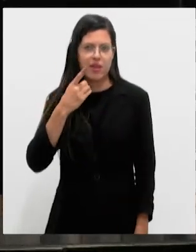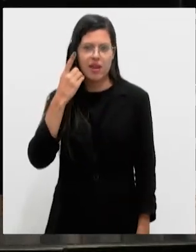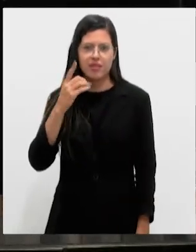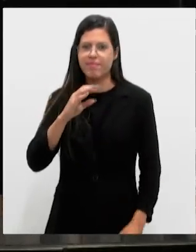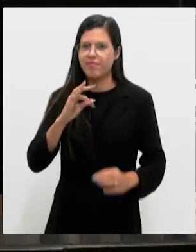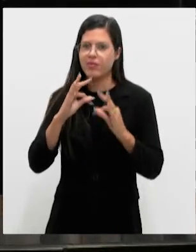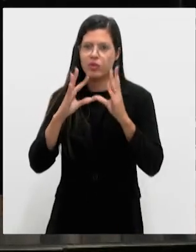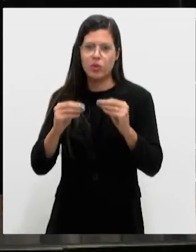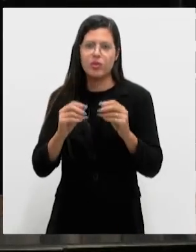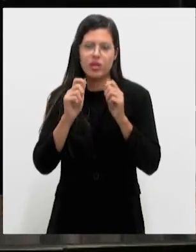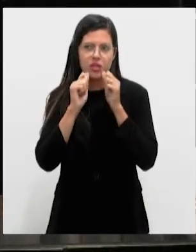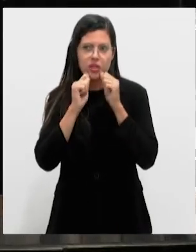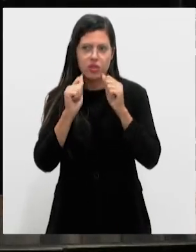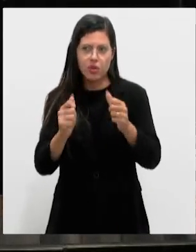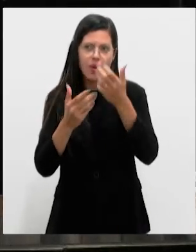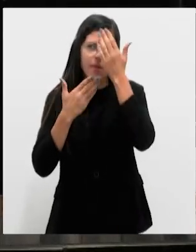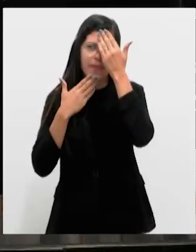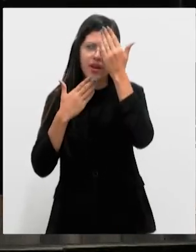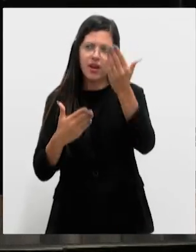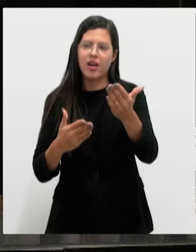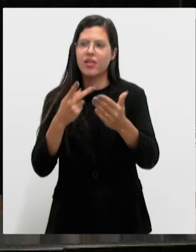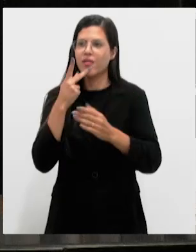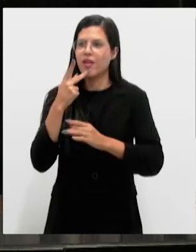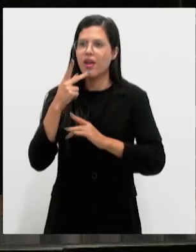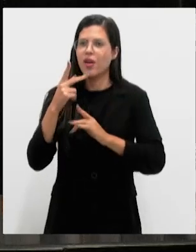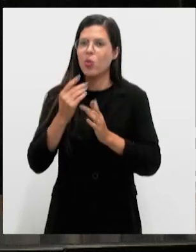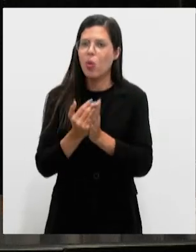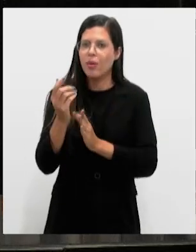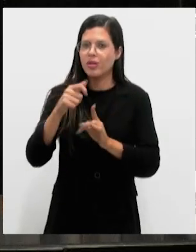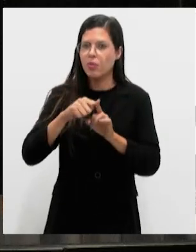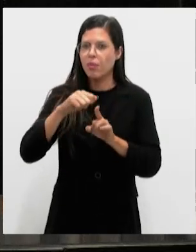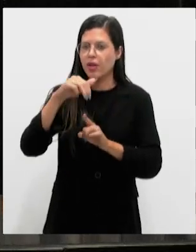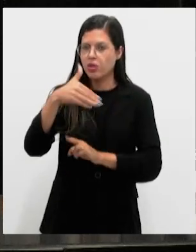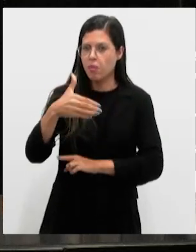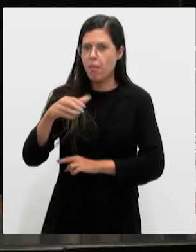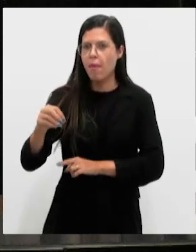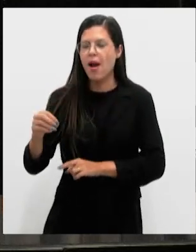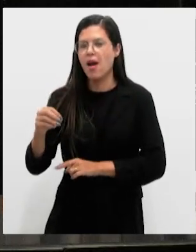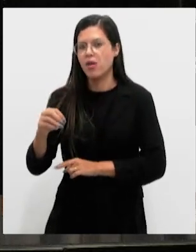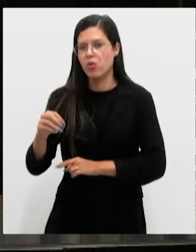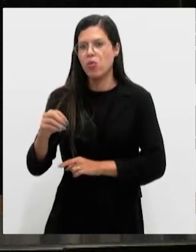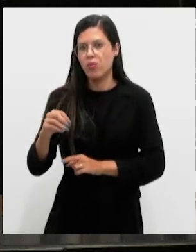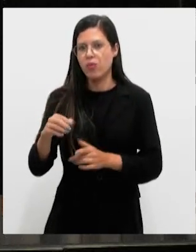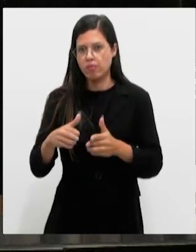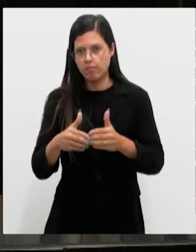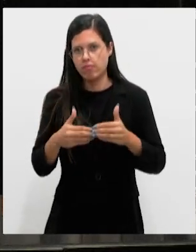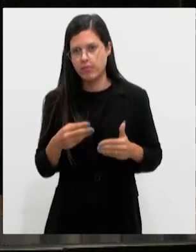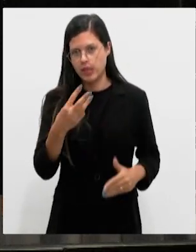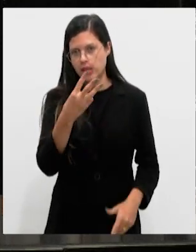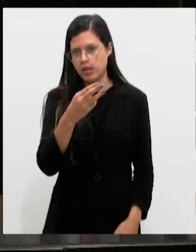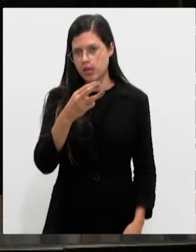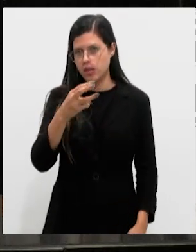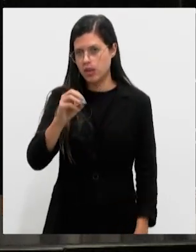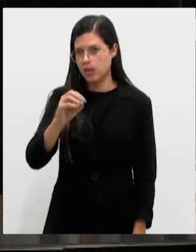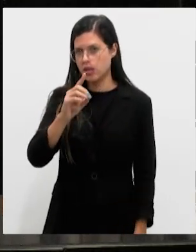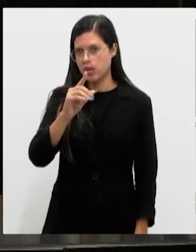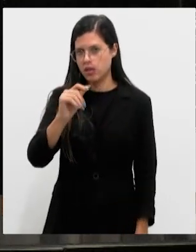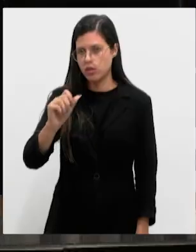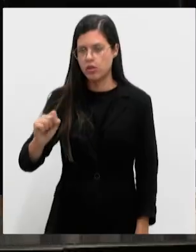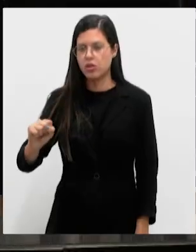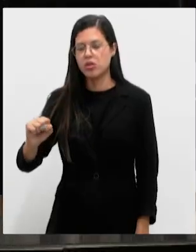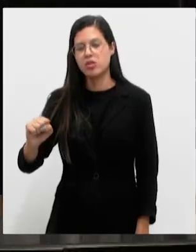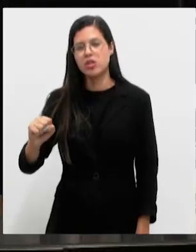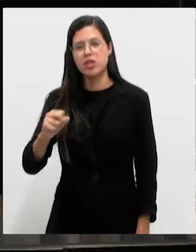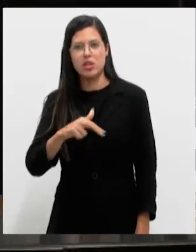aqui da casa, meu muito obrigado, e dizendo que início de maio eu vou estar me ausentando de um período de 30 dias, que é o prazo da cirurgia e